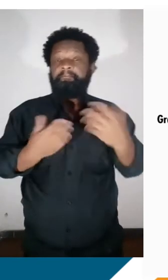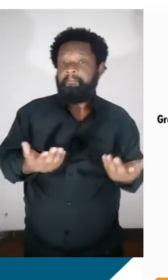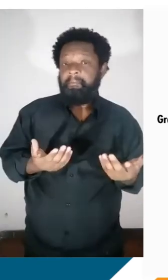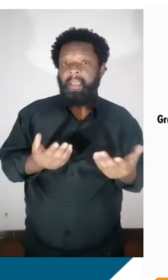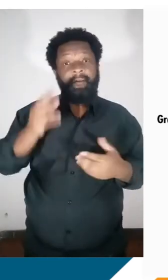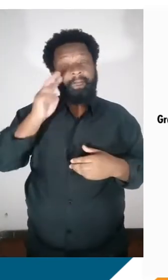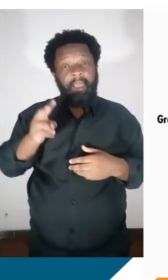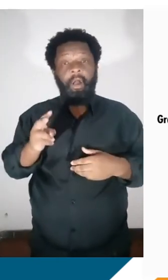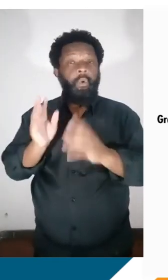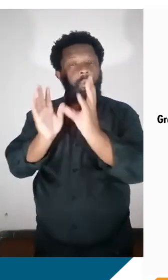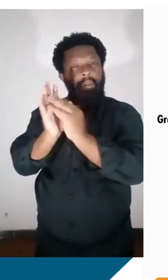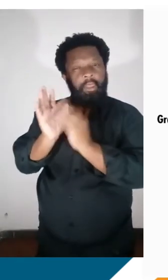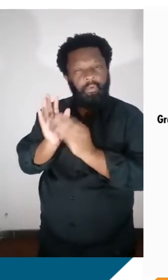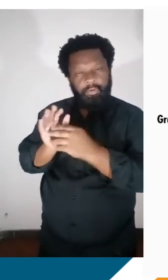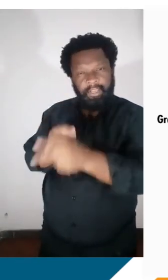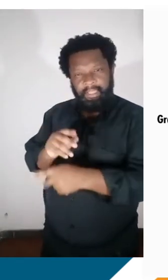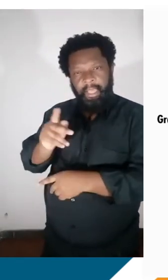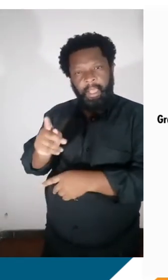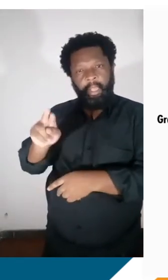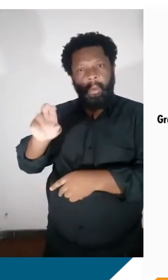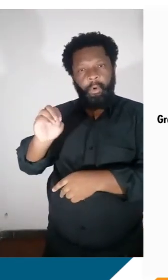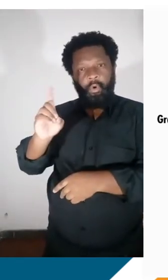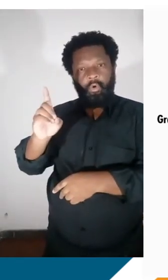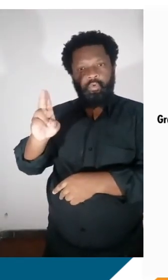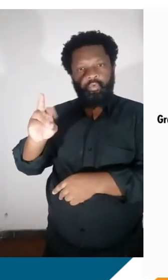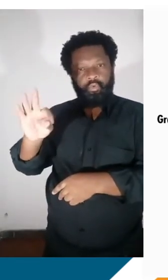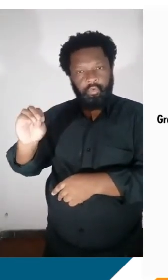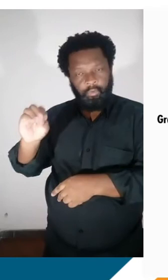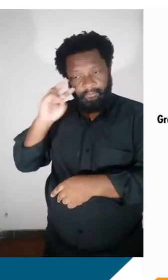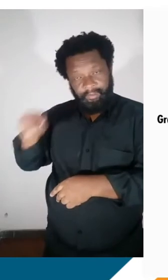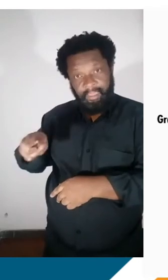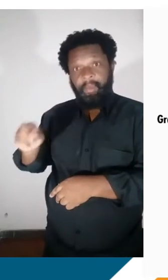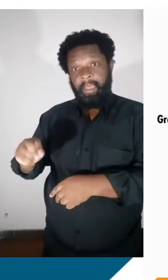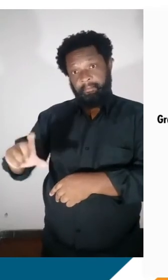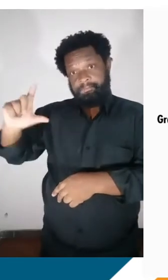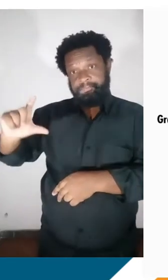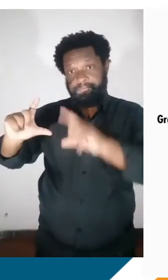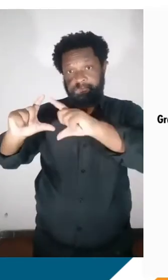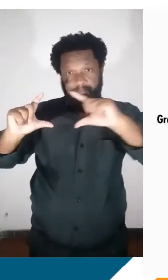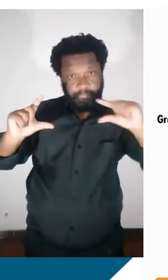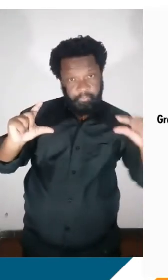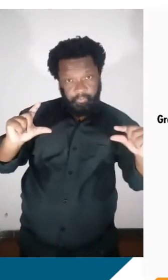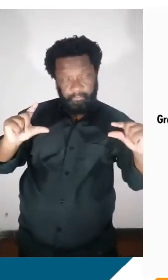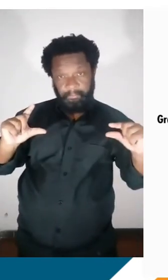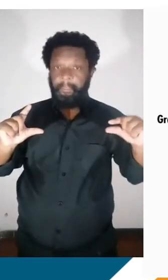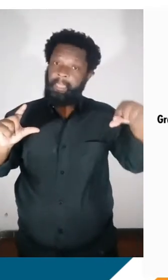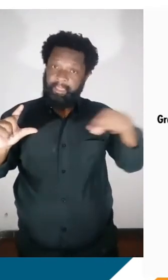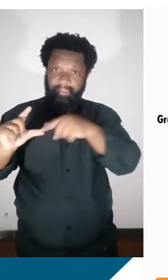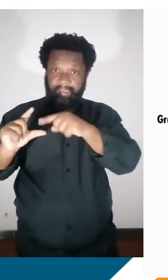conteúdo energético dos produtos, o conteúdo calórico dos produtos, simbolizado aqui, é maior do que o conteúdo calórico